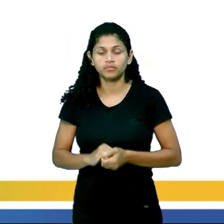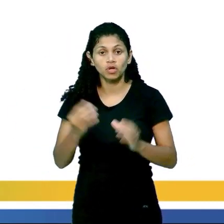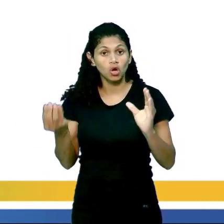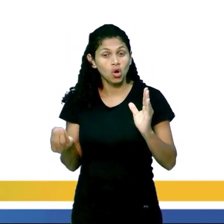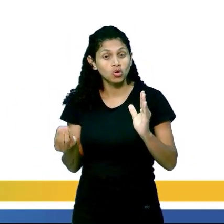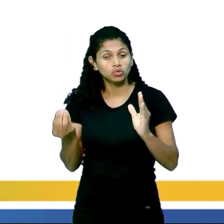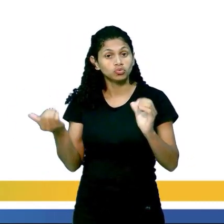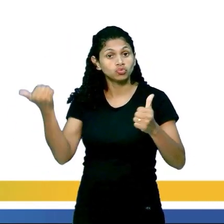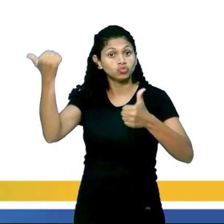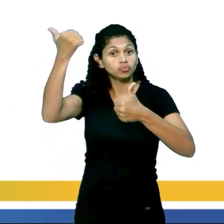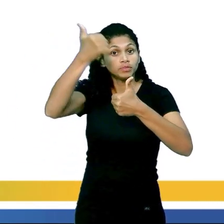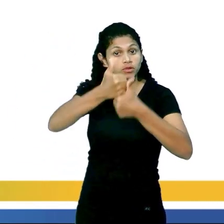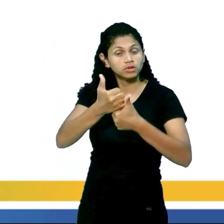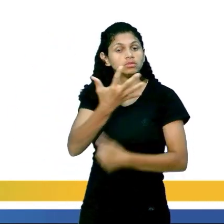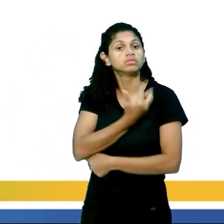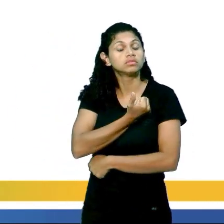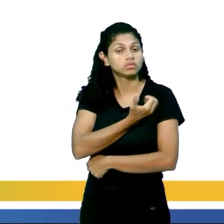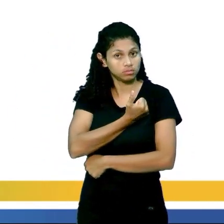na fórmula, nós temos